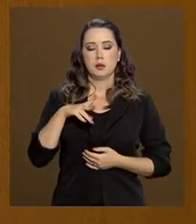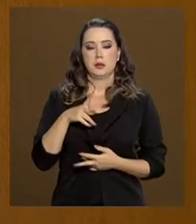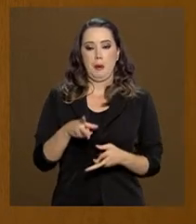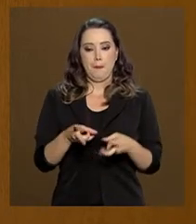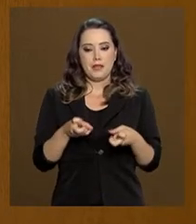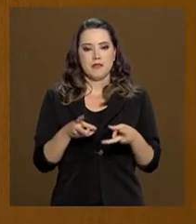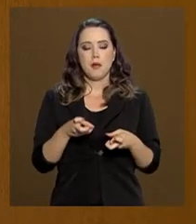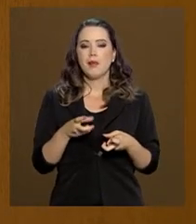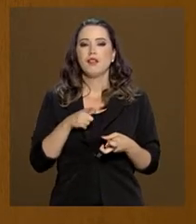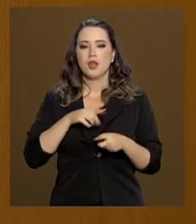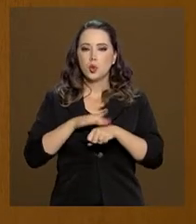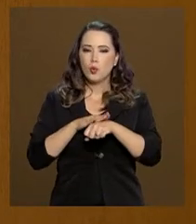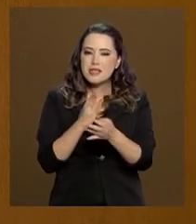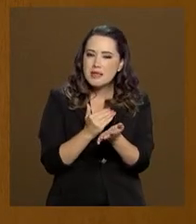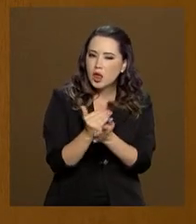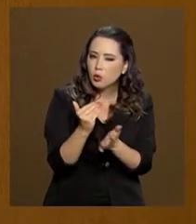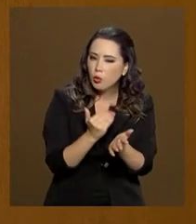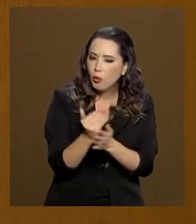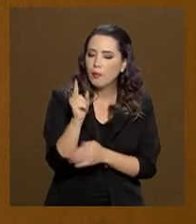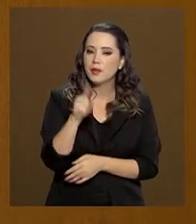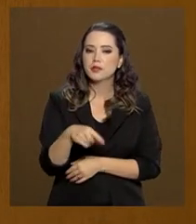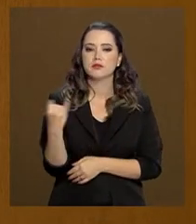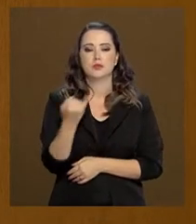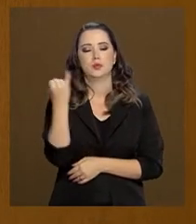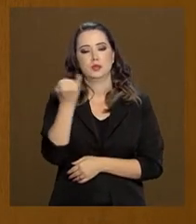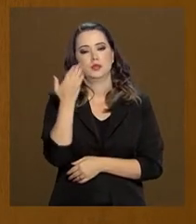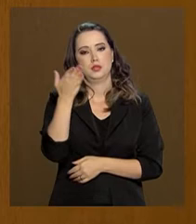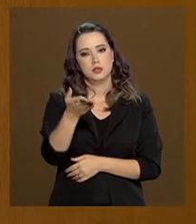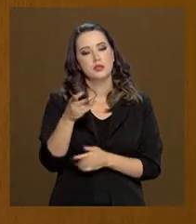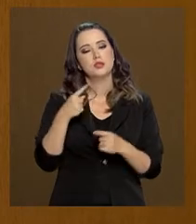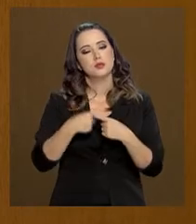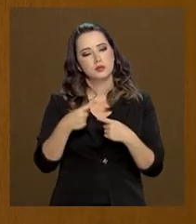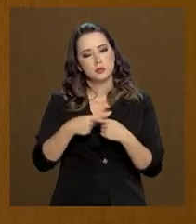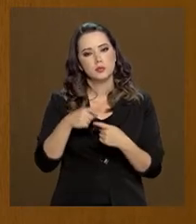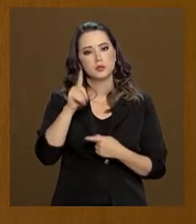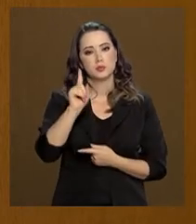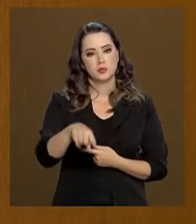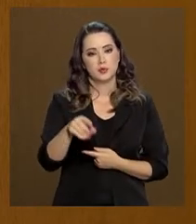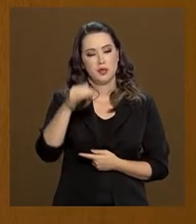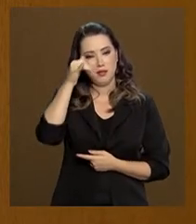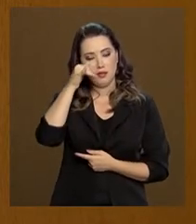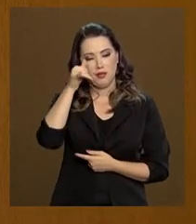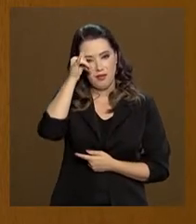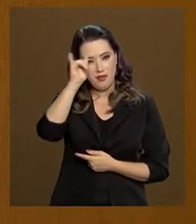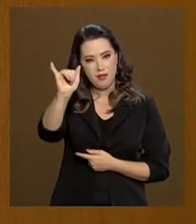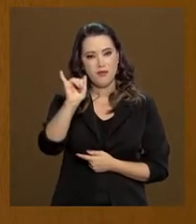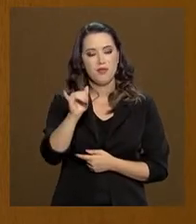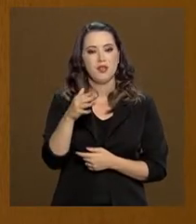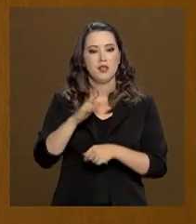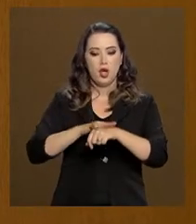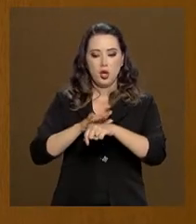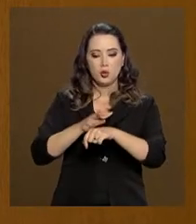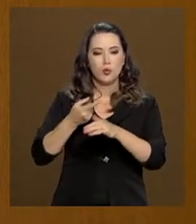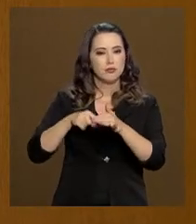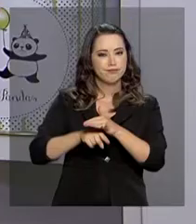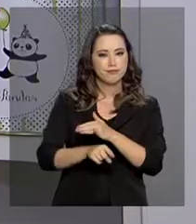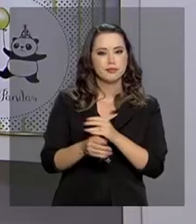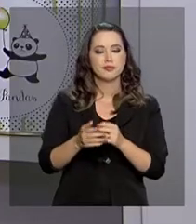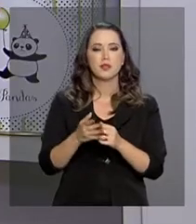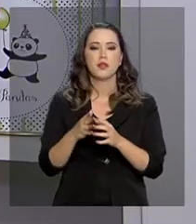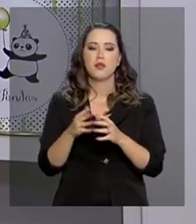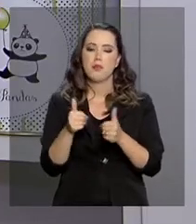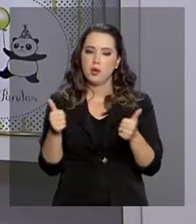nas fases iniciais porque isso com certeza vai implicar numa num tratamento mas é efetivo